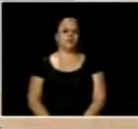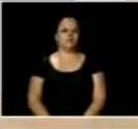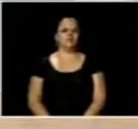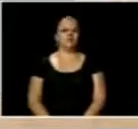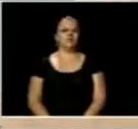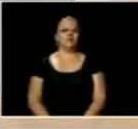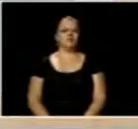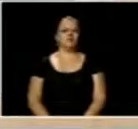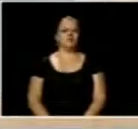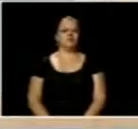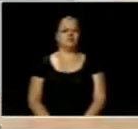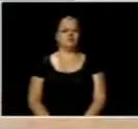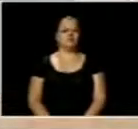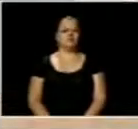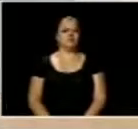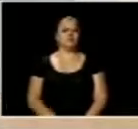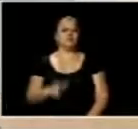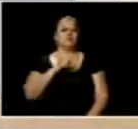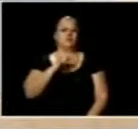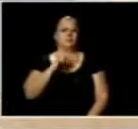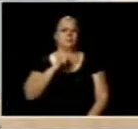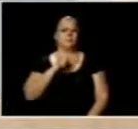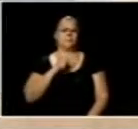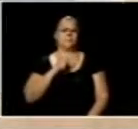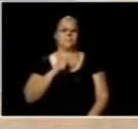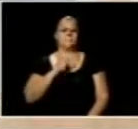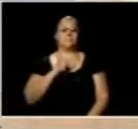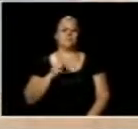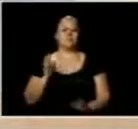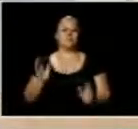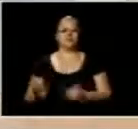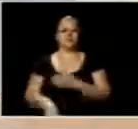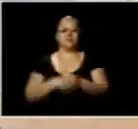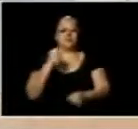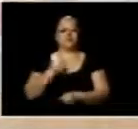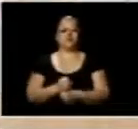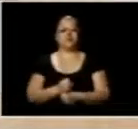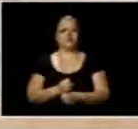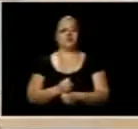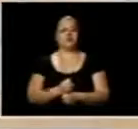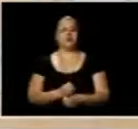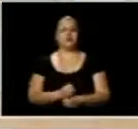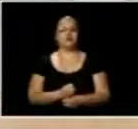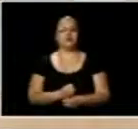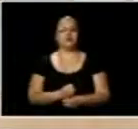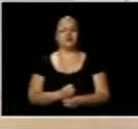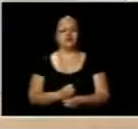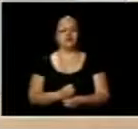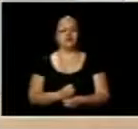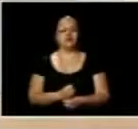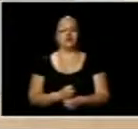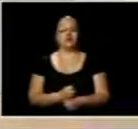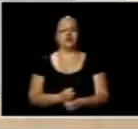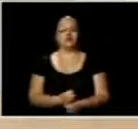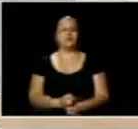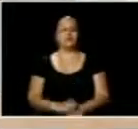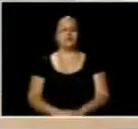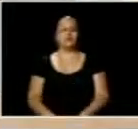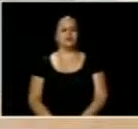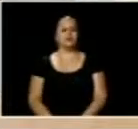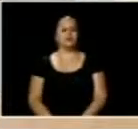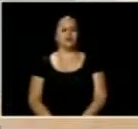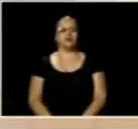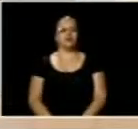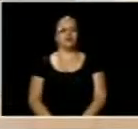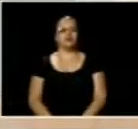Nós temos que, esse ano, é uma obrigação nossa dessa casa, não sei de que forma, mas nós damos independência financeira